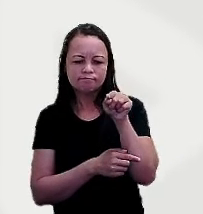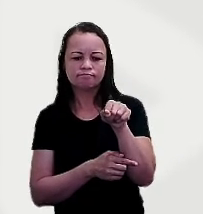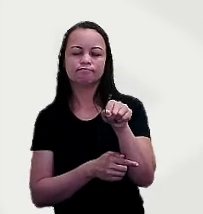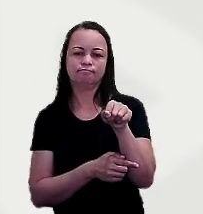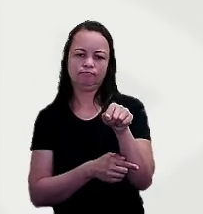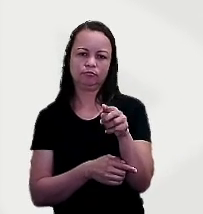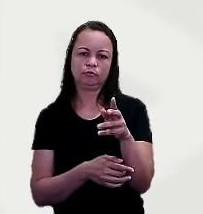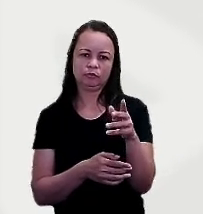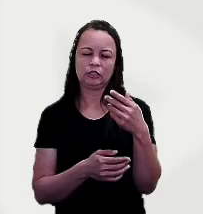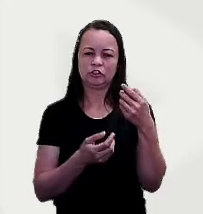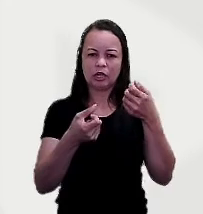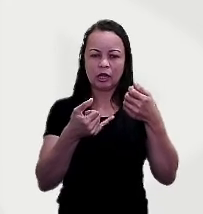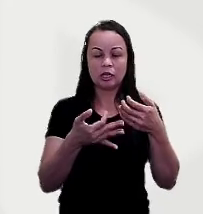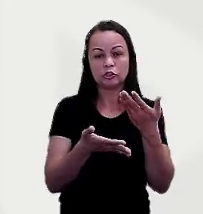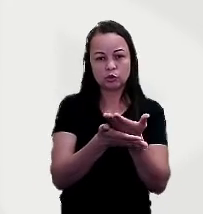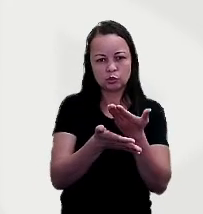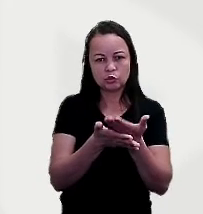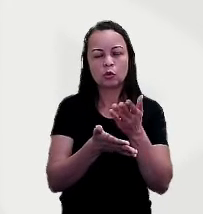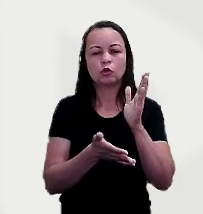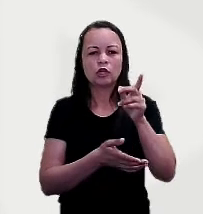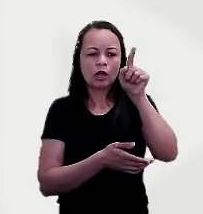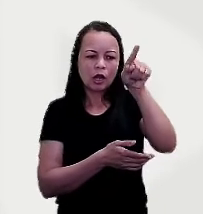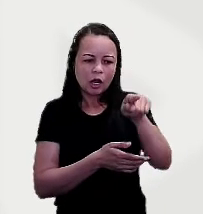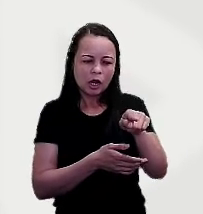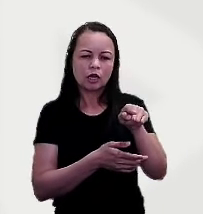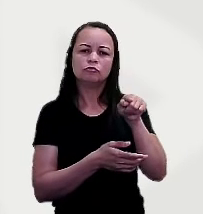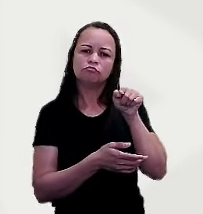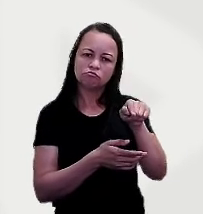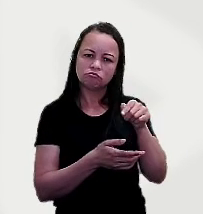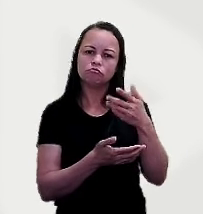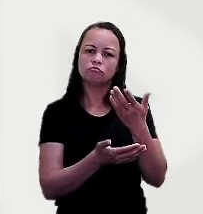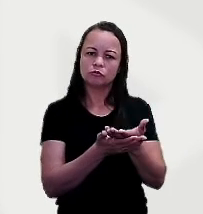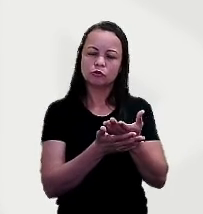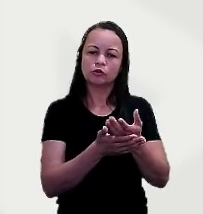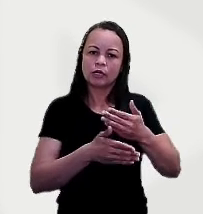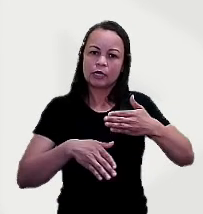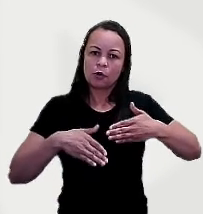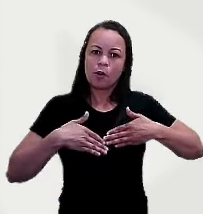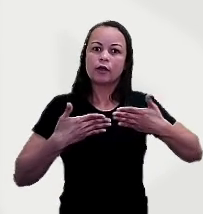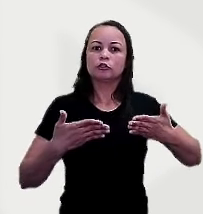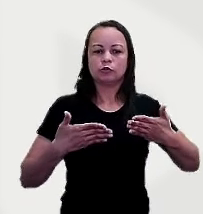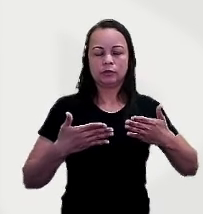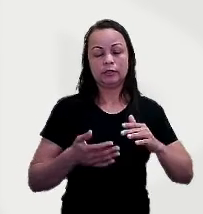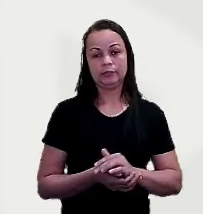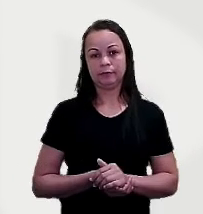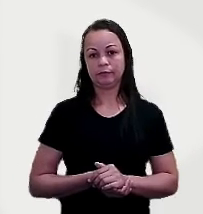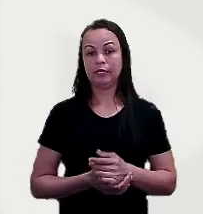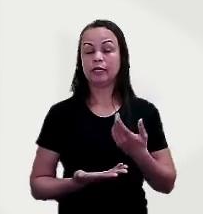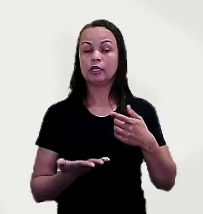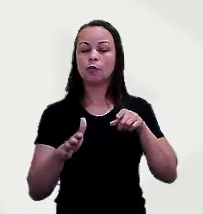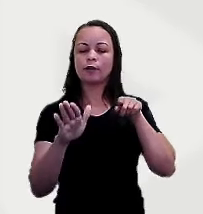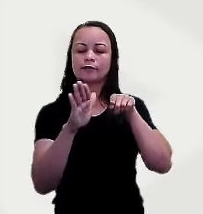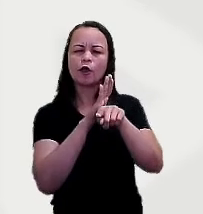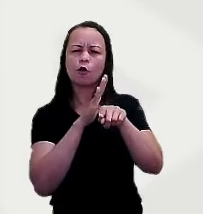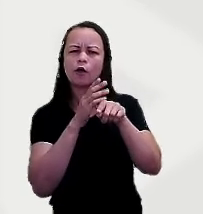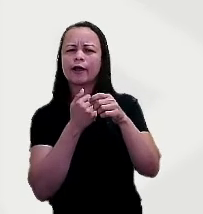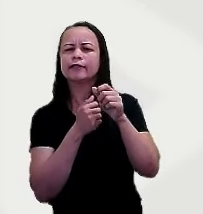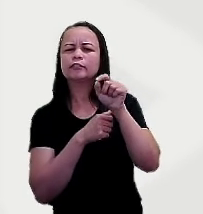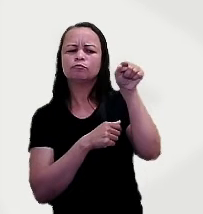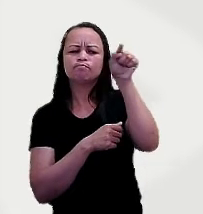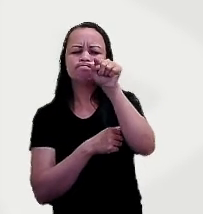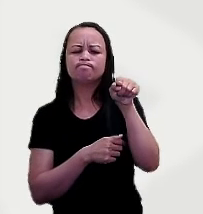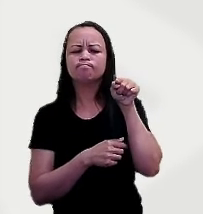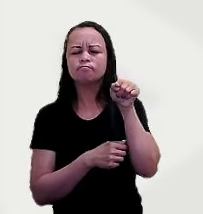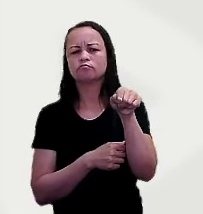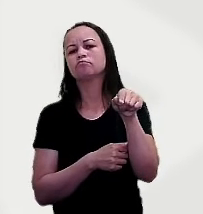exclamativa, quando tem a exclamação, quando é uma surpresa, não é? E a interrogativa é a frase que